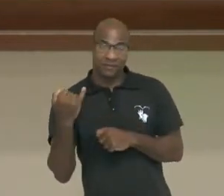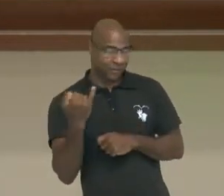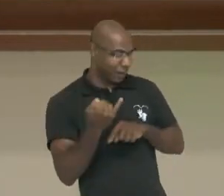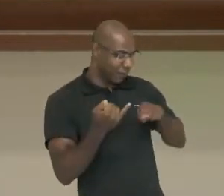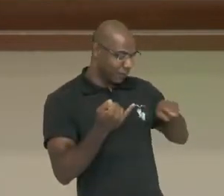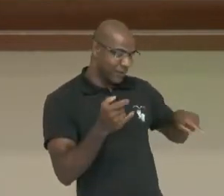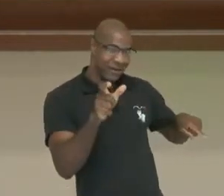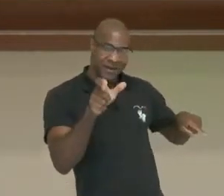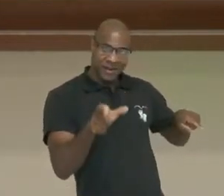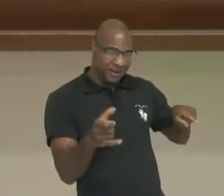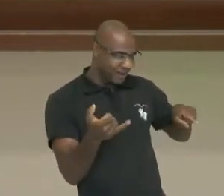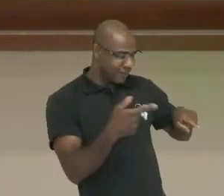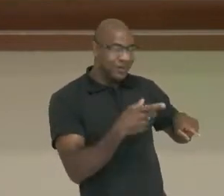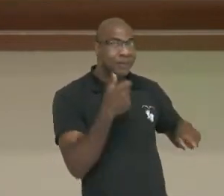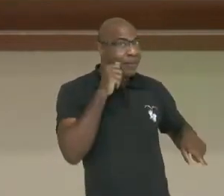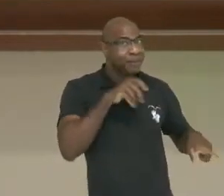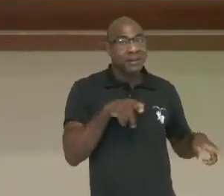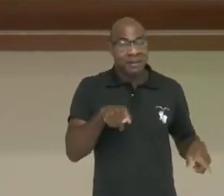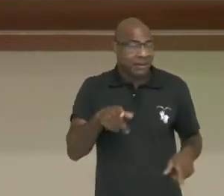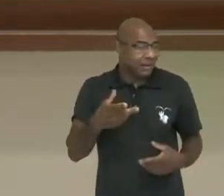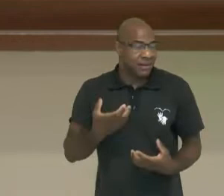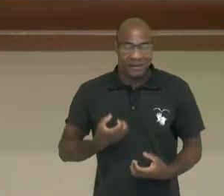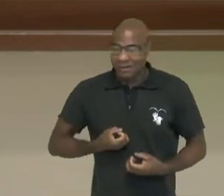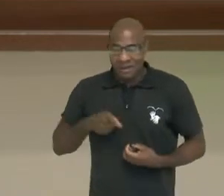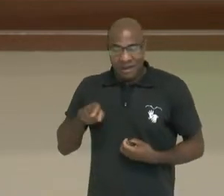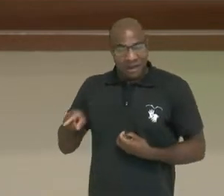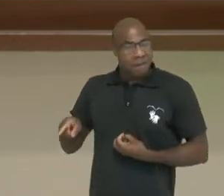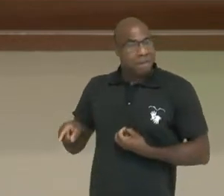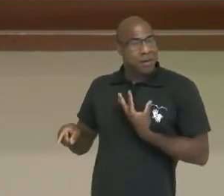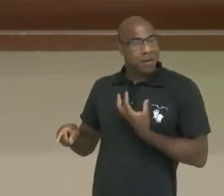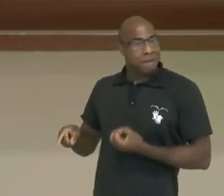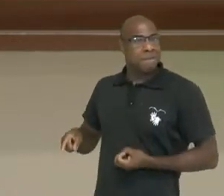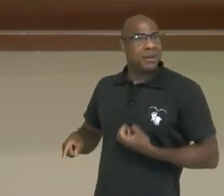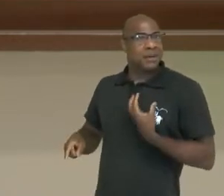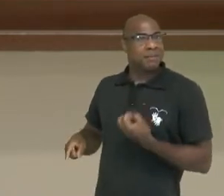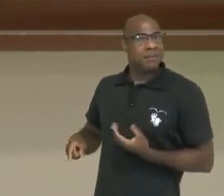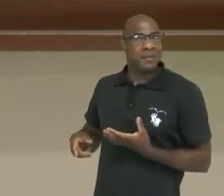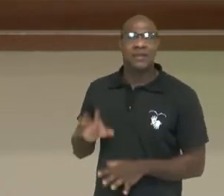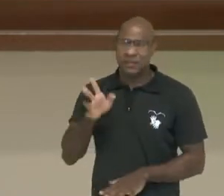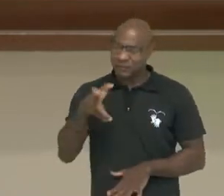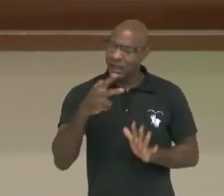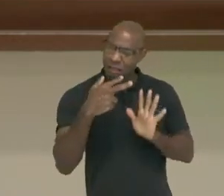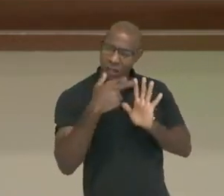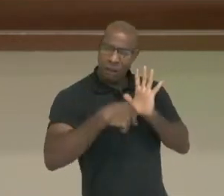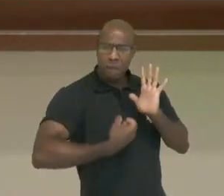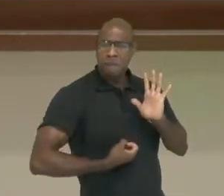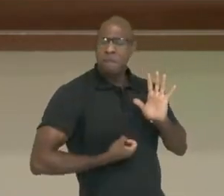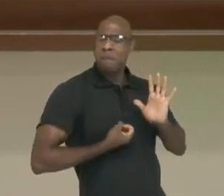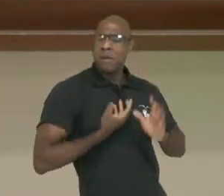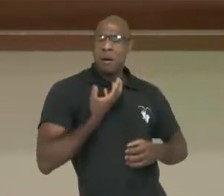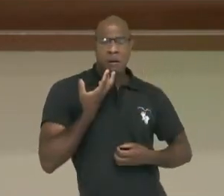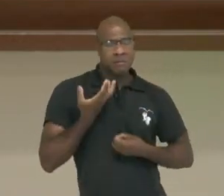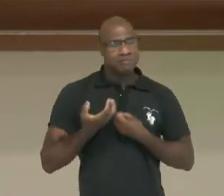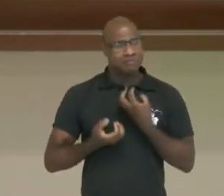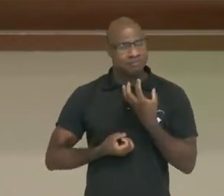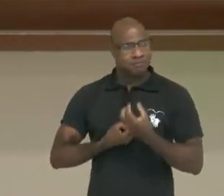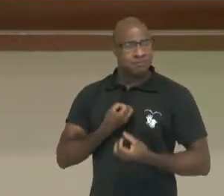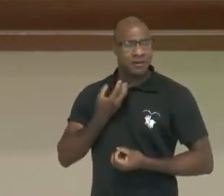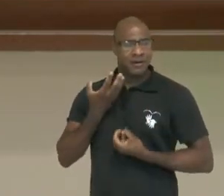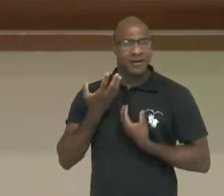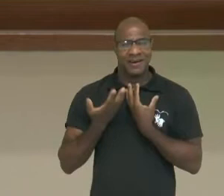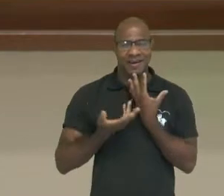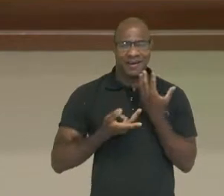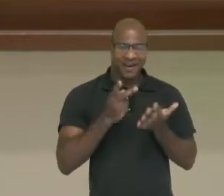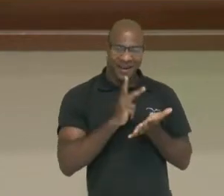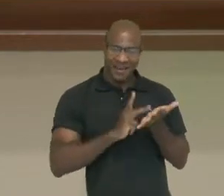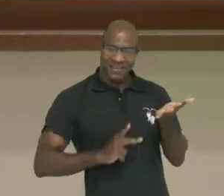é um caso de poesia. Você já leu poesia, Claro que já leu. Óbvio, então a poesia é ali